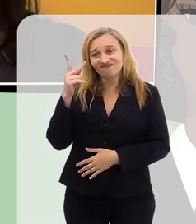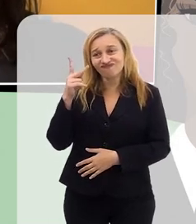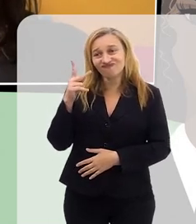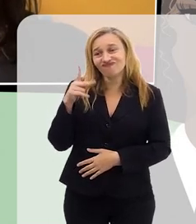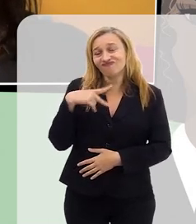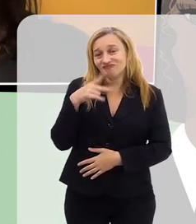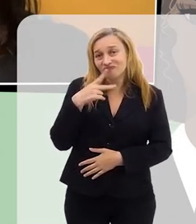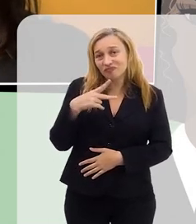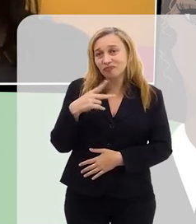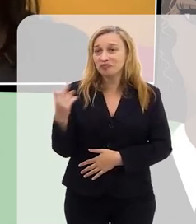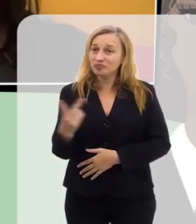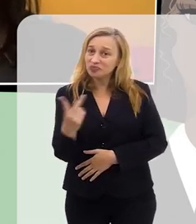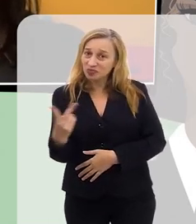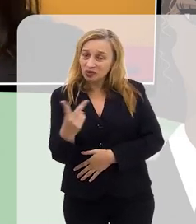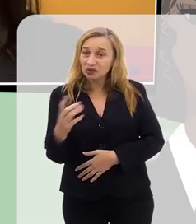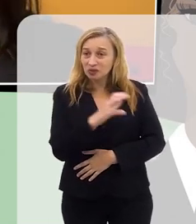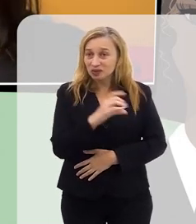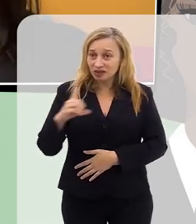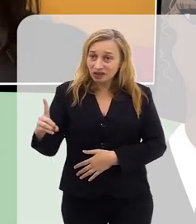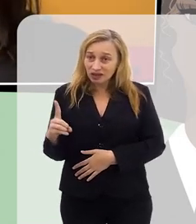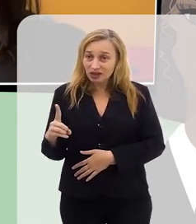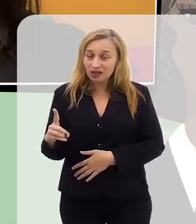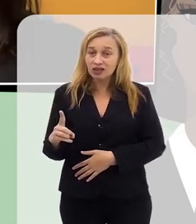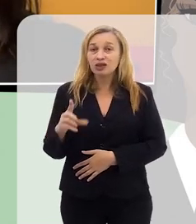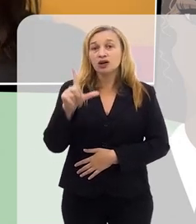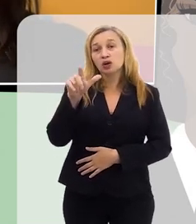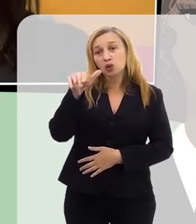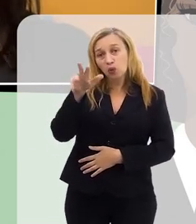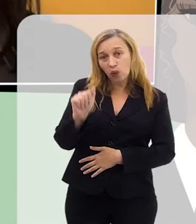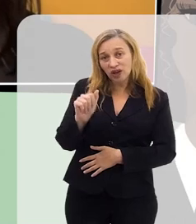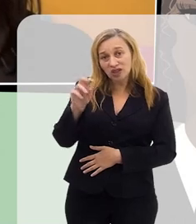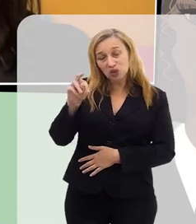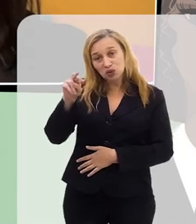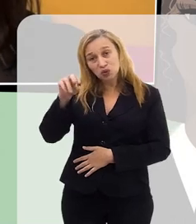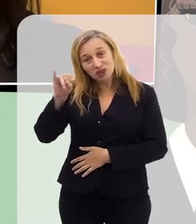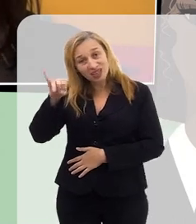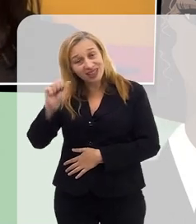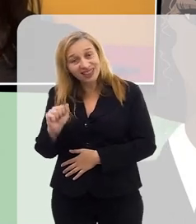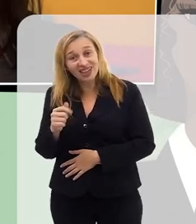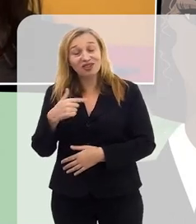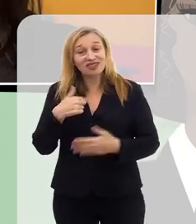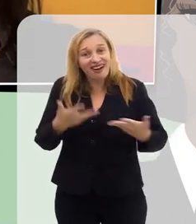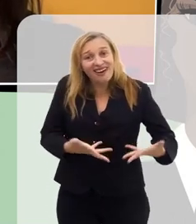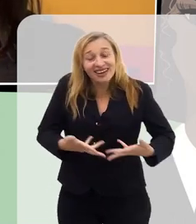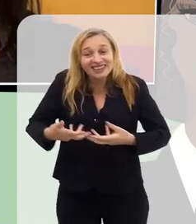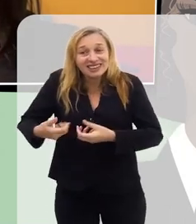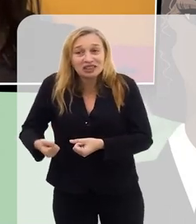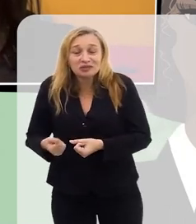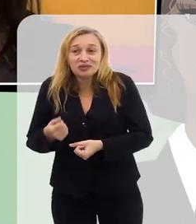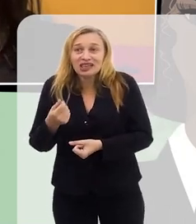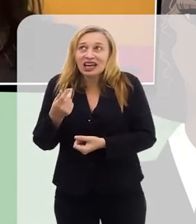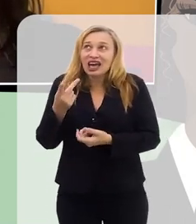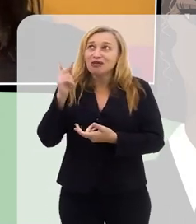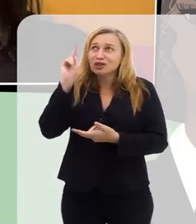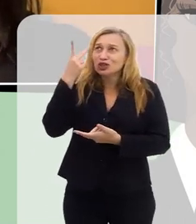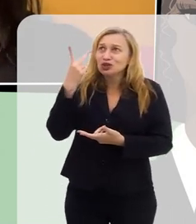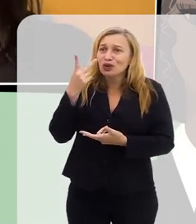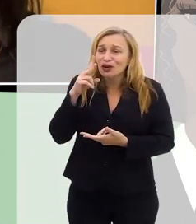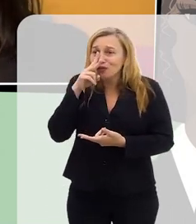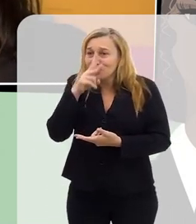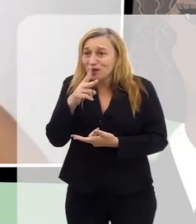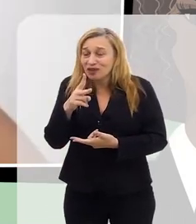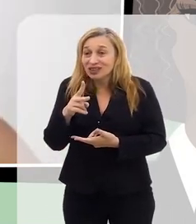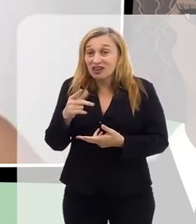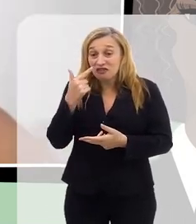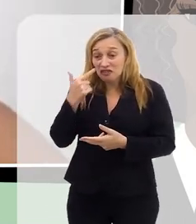foi passada para essas duas coordenadoras, que na época era Luana e Suzana, então eu já fui recebida, assim, porque era uma história muito densa,